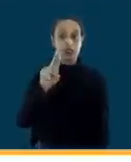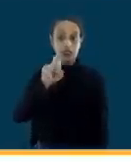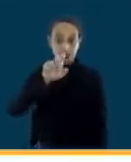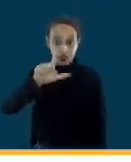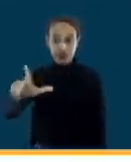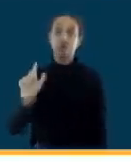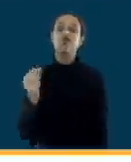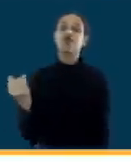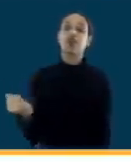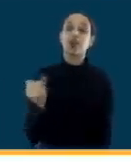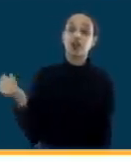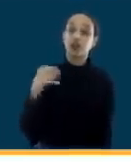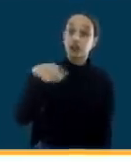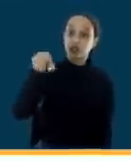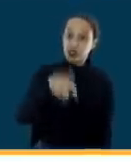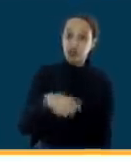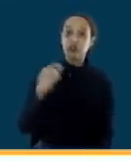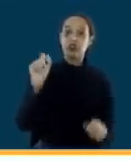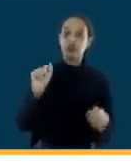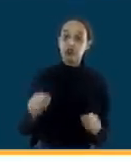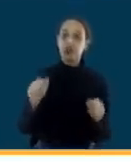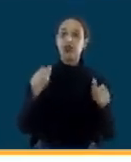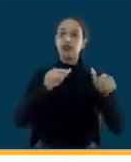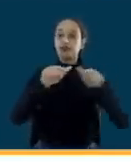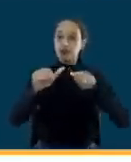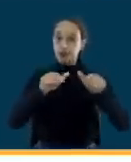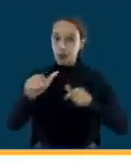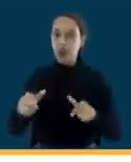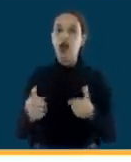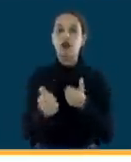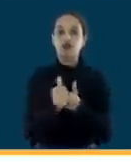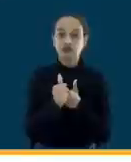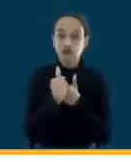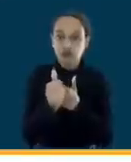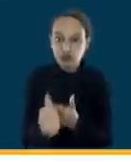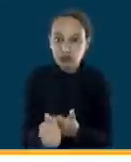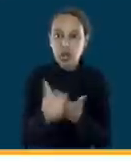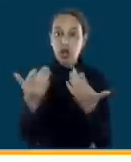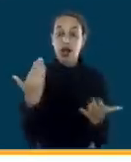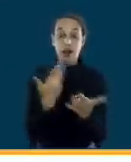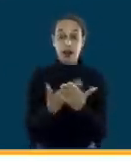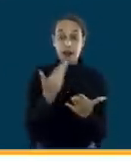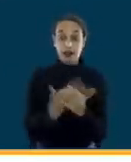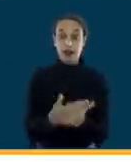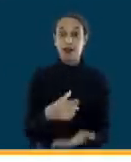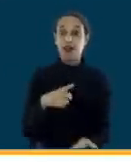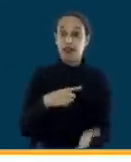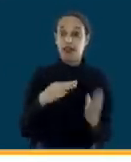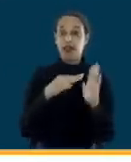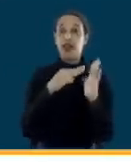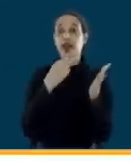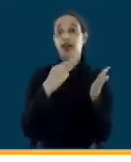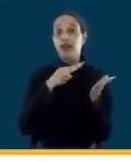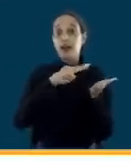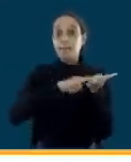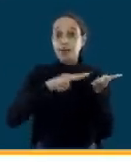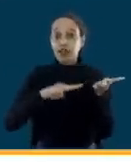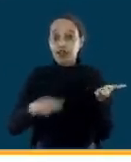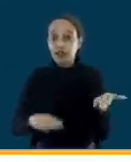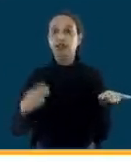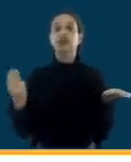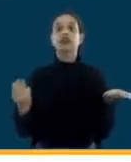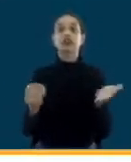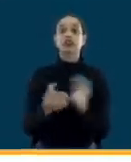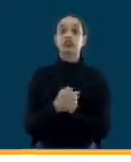um trabalho de acompanhamento, um trabalho pedagógico. As aulas elas terão a metodologia da pedagogia griot, então é preciso que seja